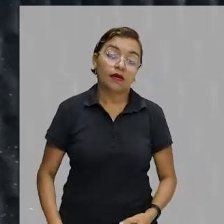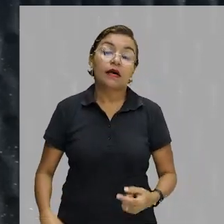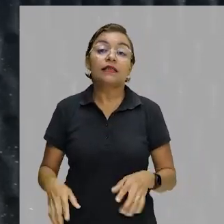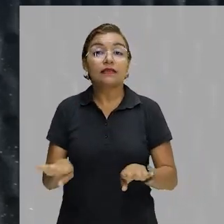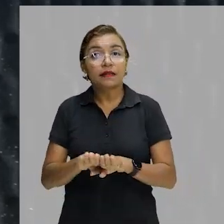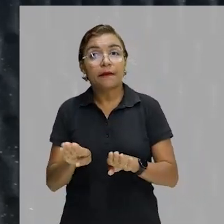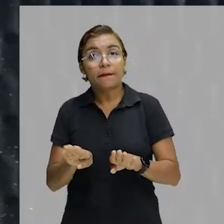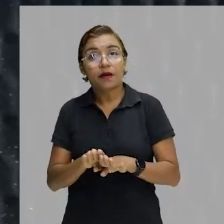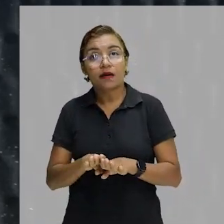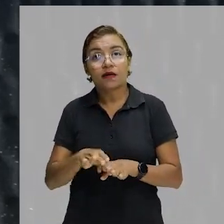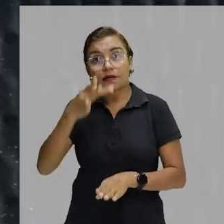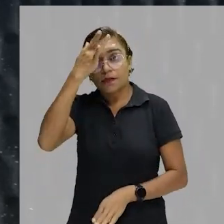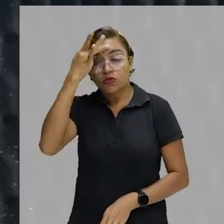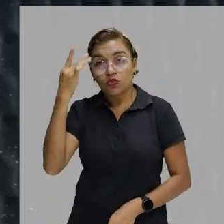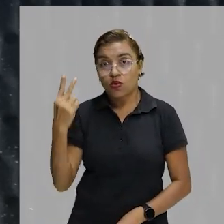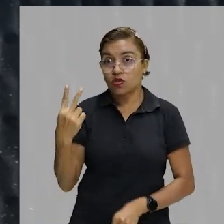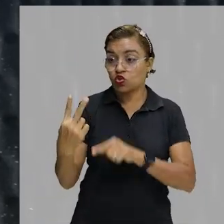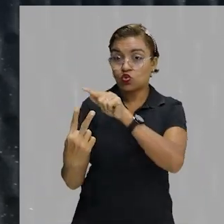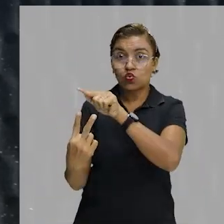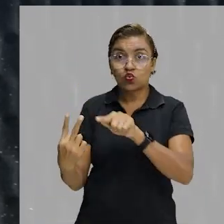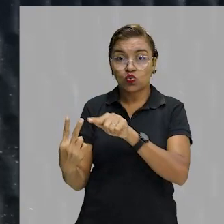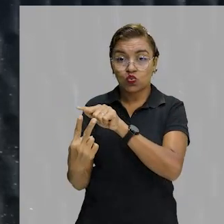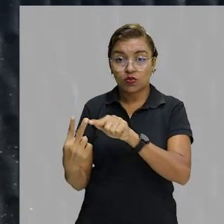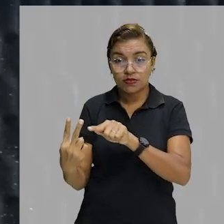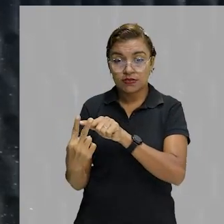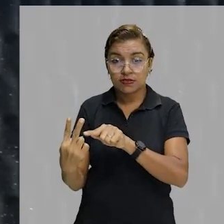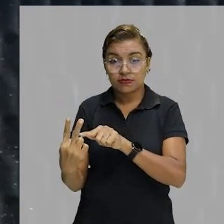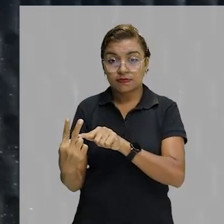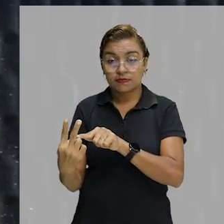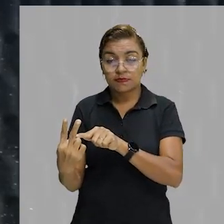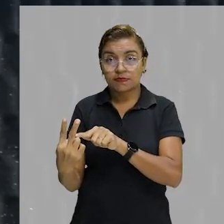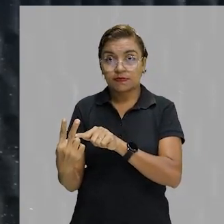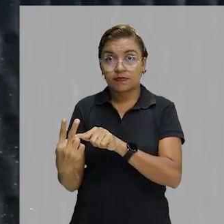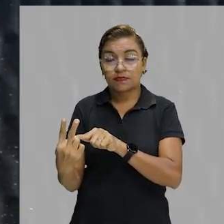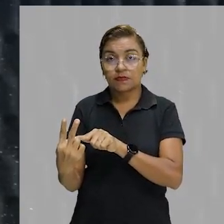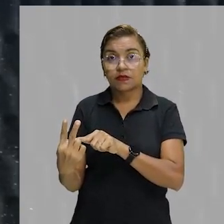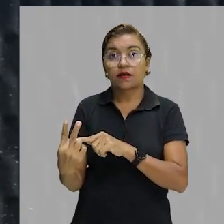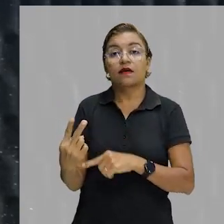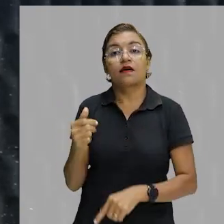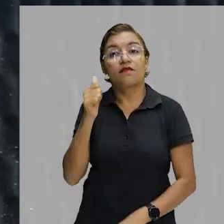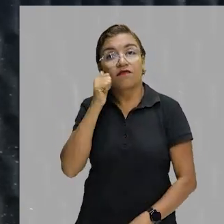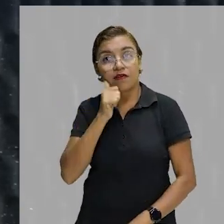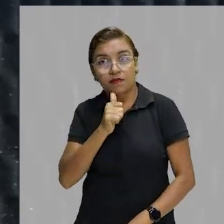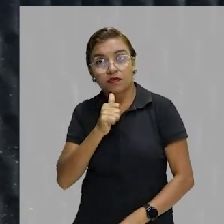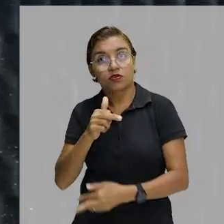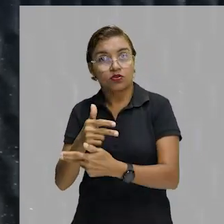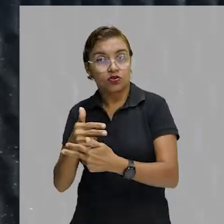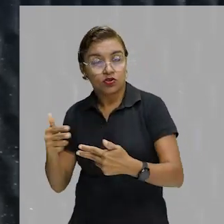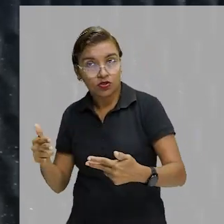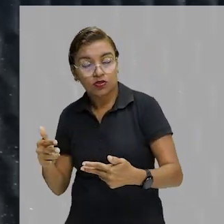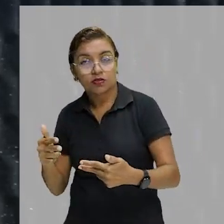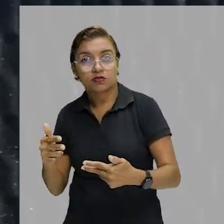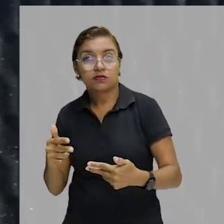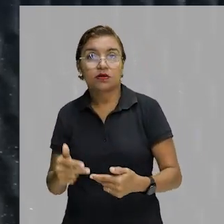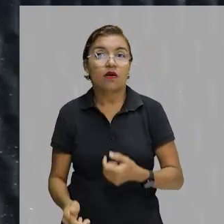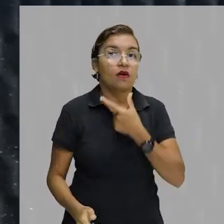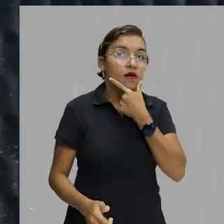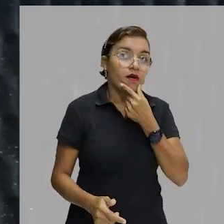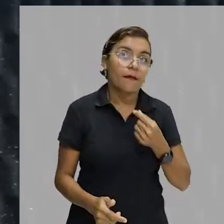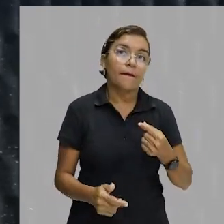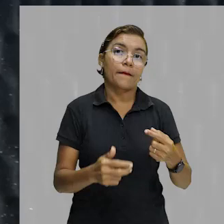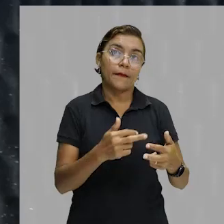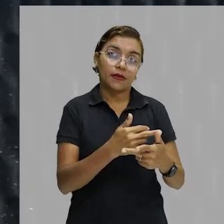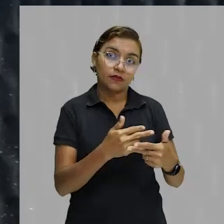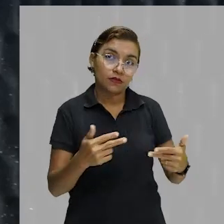existe a disputa de dupla. Aqui é o que eu estou falando para vocês. A disputa de duplas femininas, a disputa de duplas